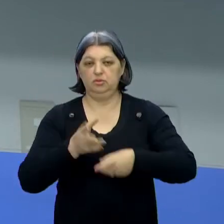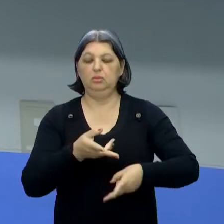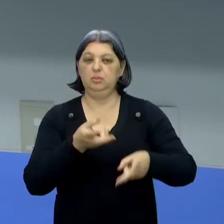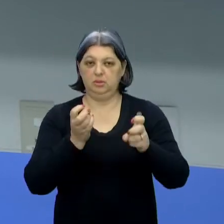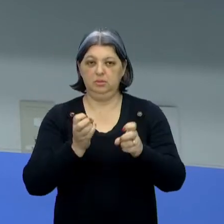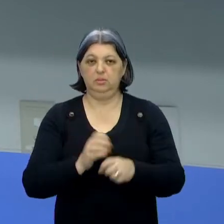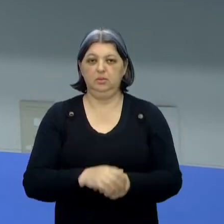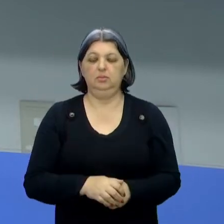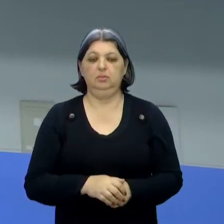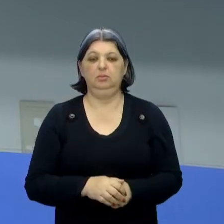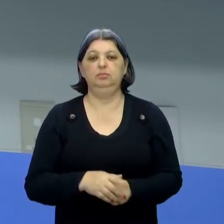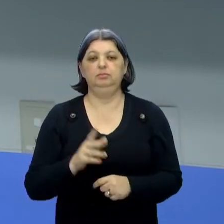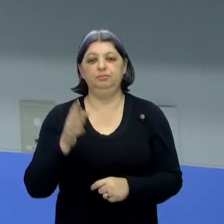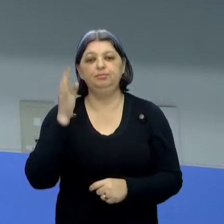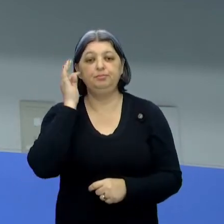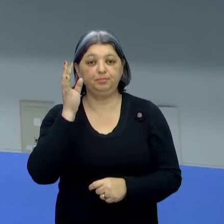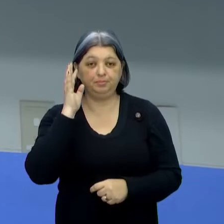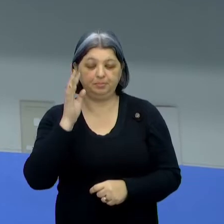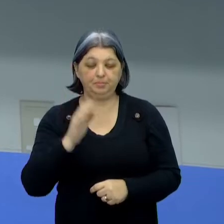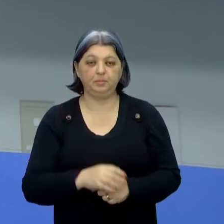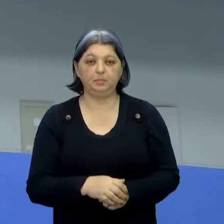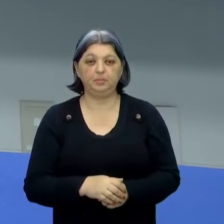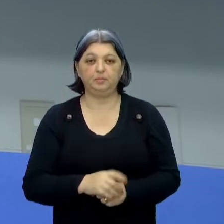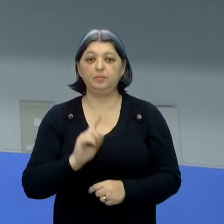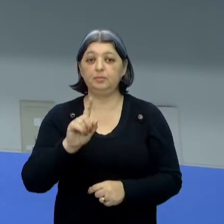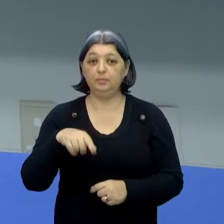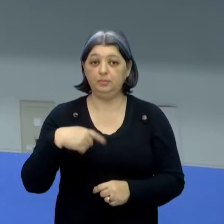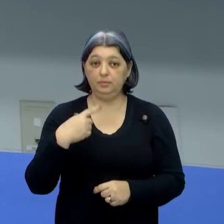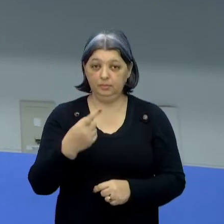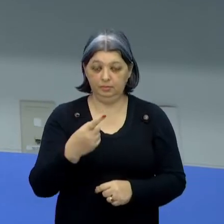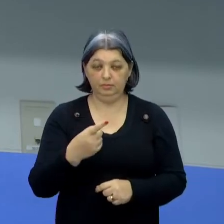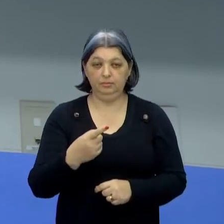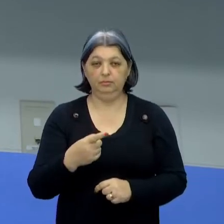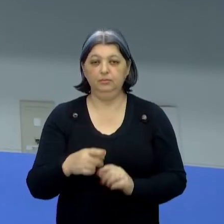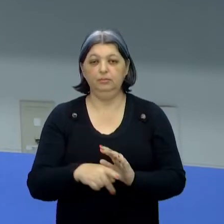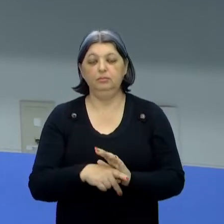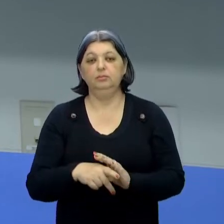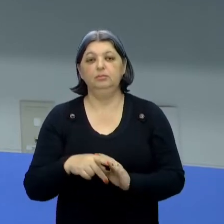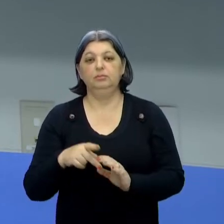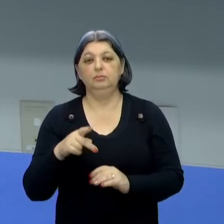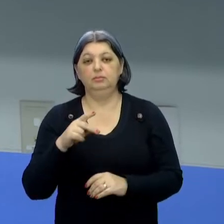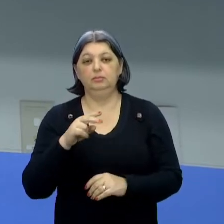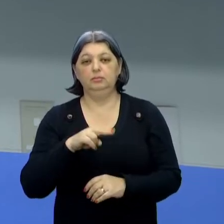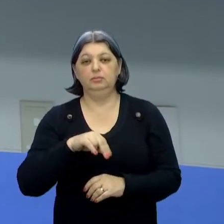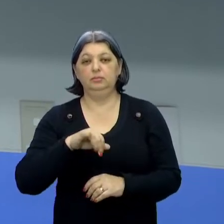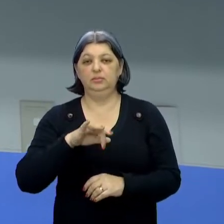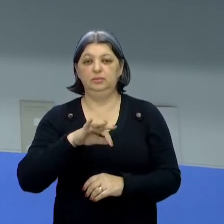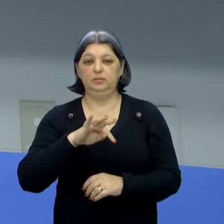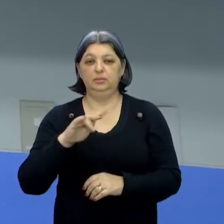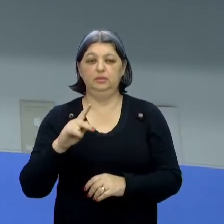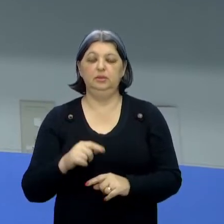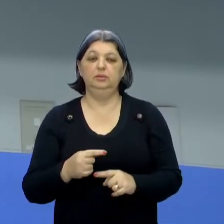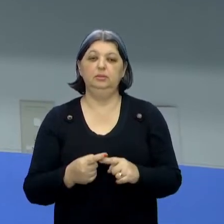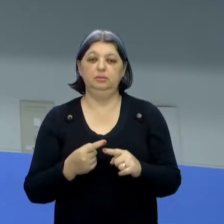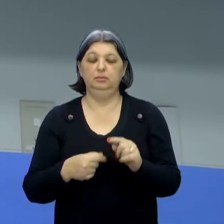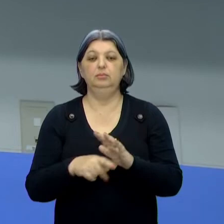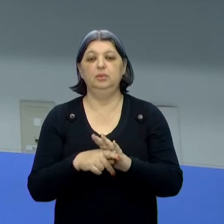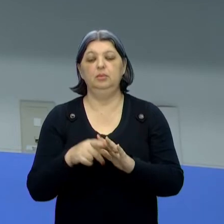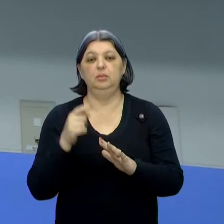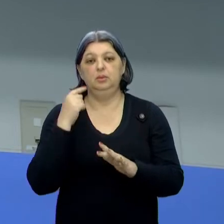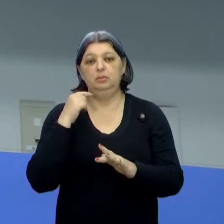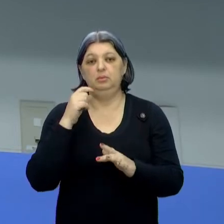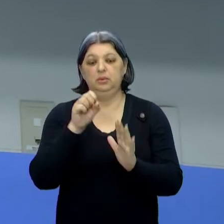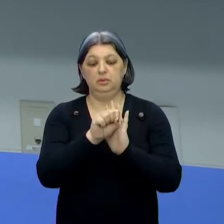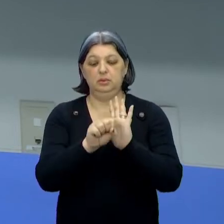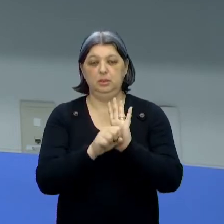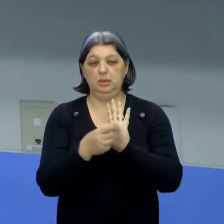e teorizado e que depois o Nietzsche recupera na filosofia que ele produziu no